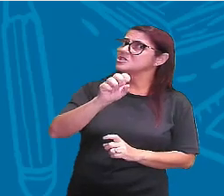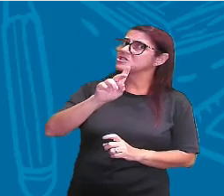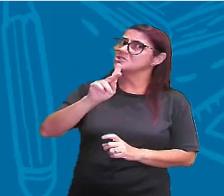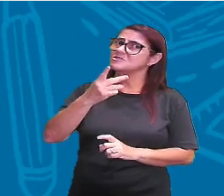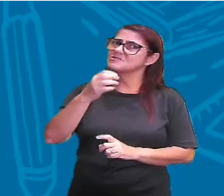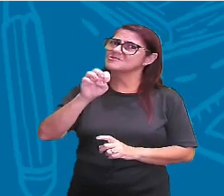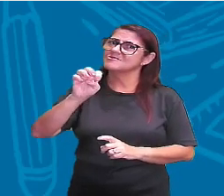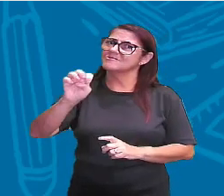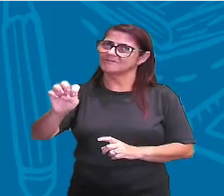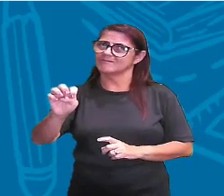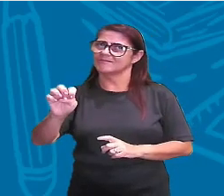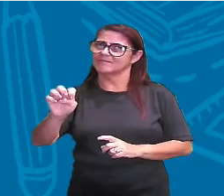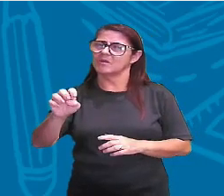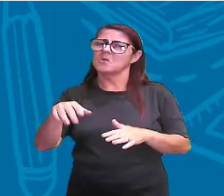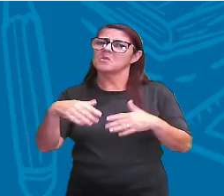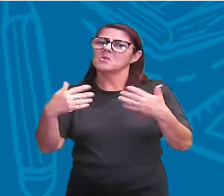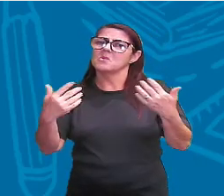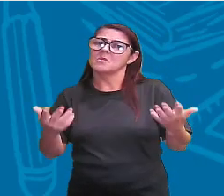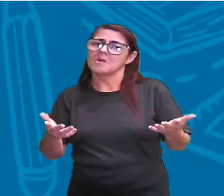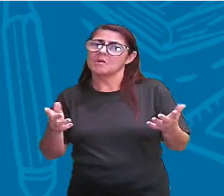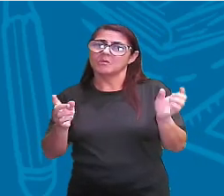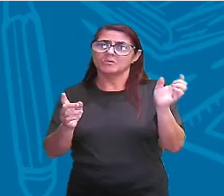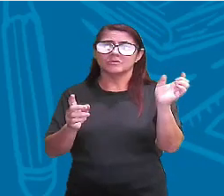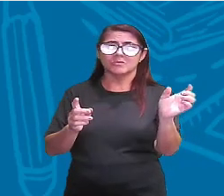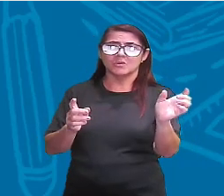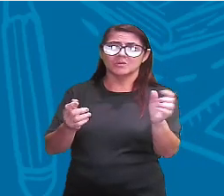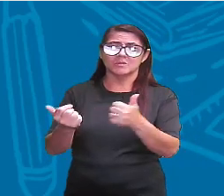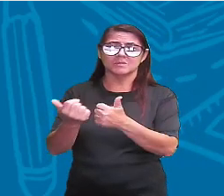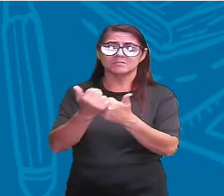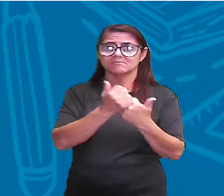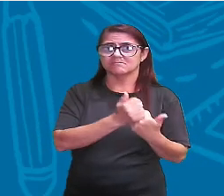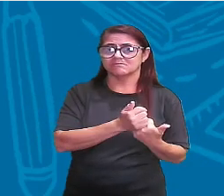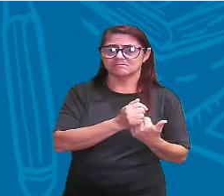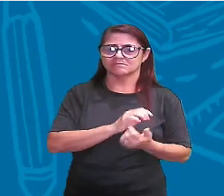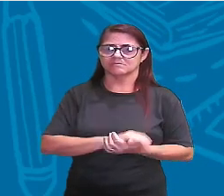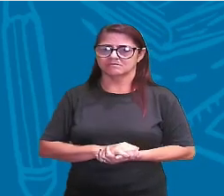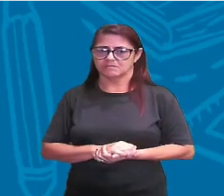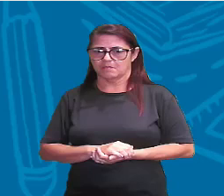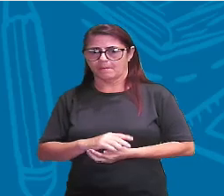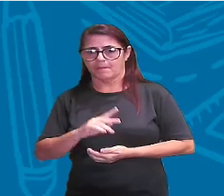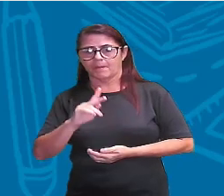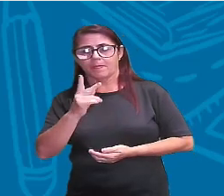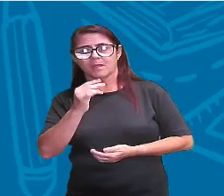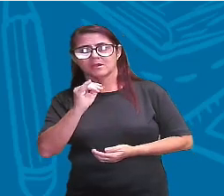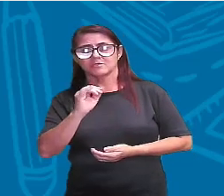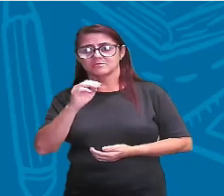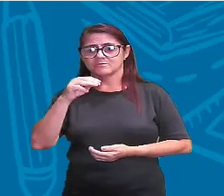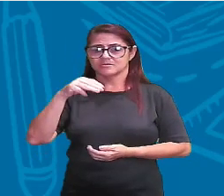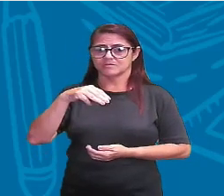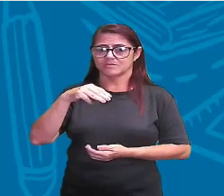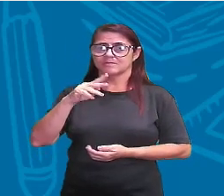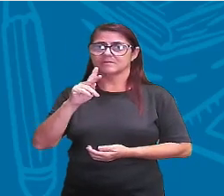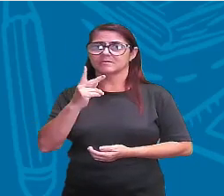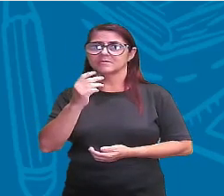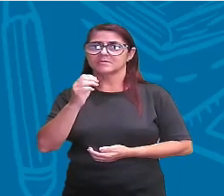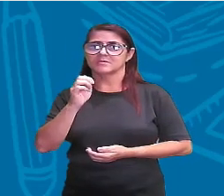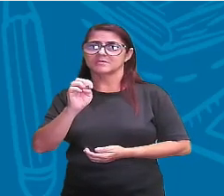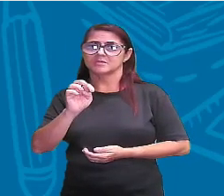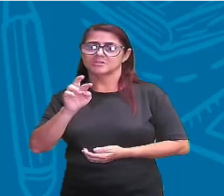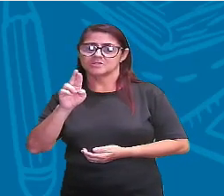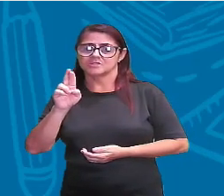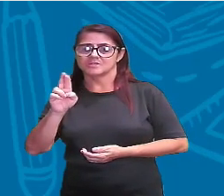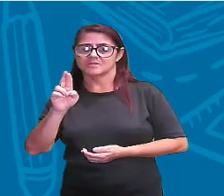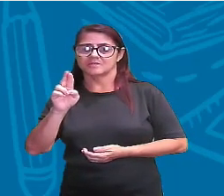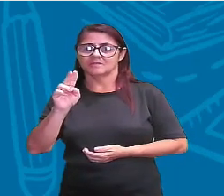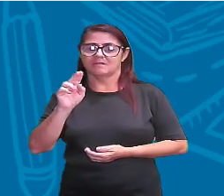é o pronome que se refere a ela? Him, letra A, her, letra B, she, letra C